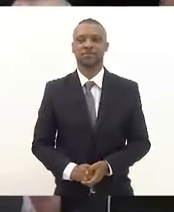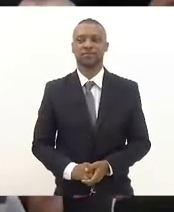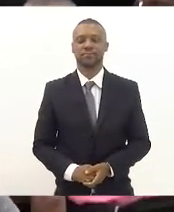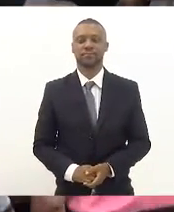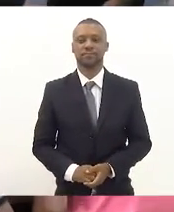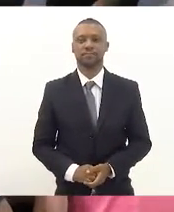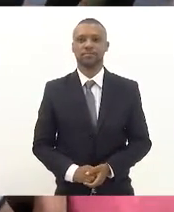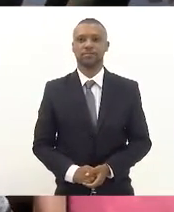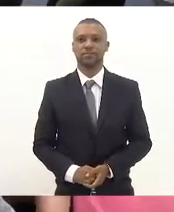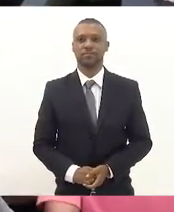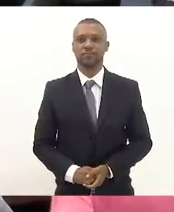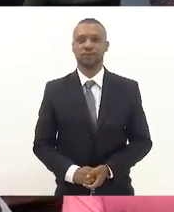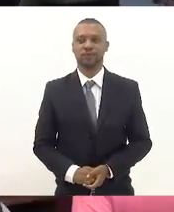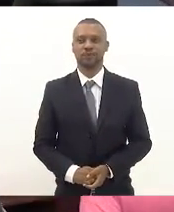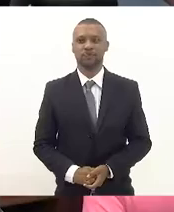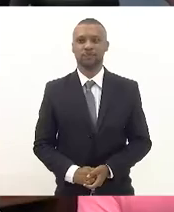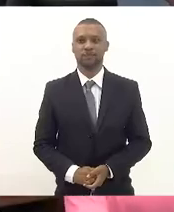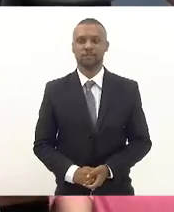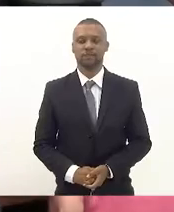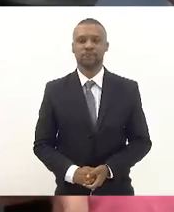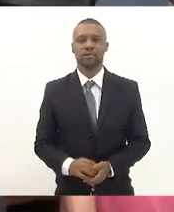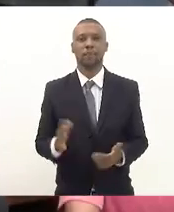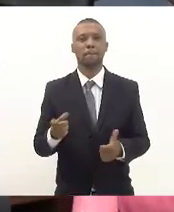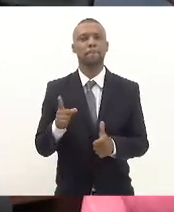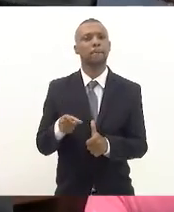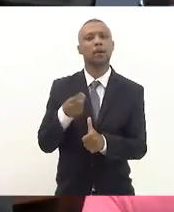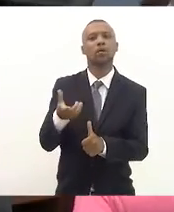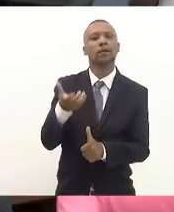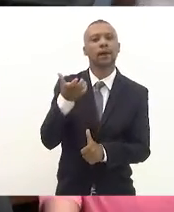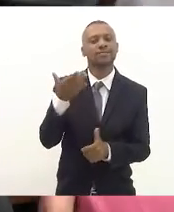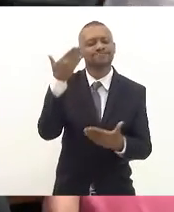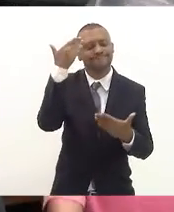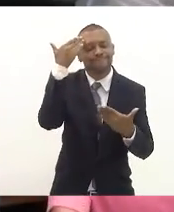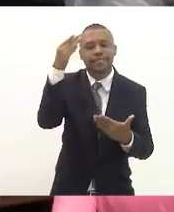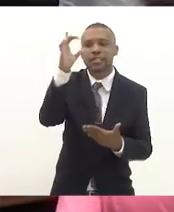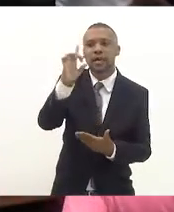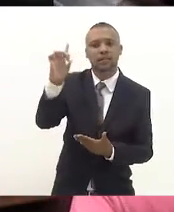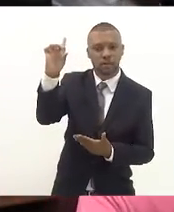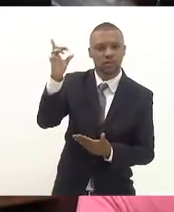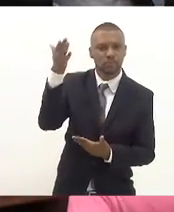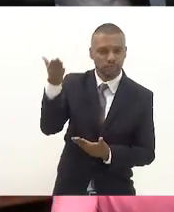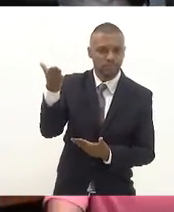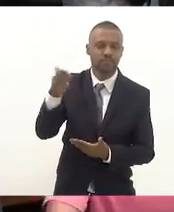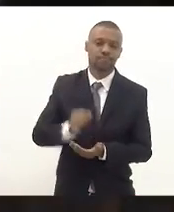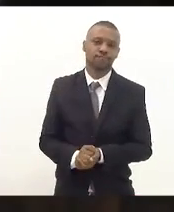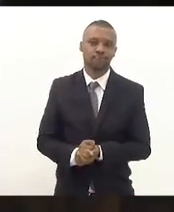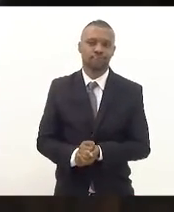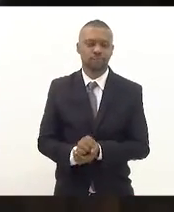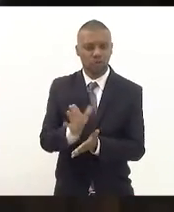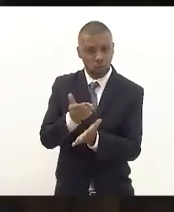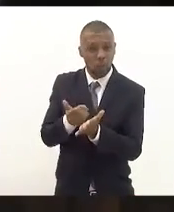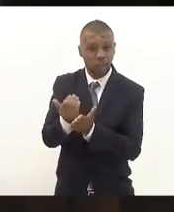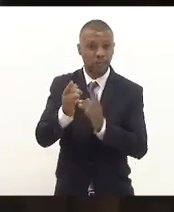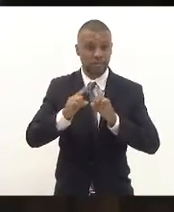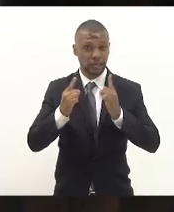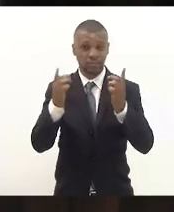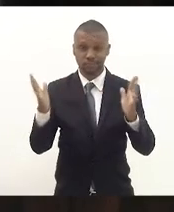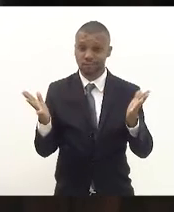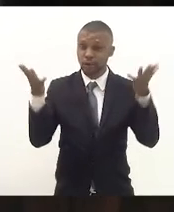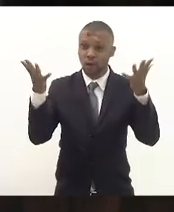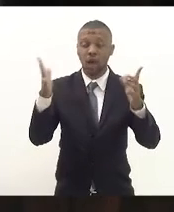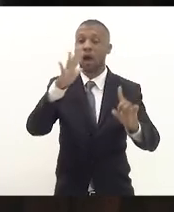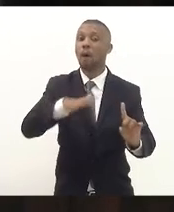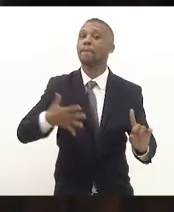eu quero primeiramente agradecer ao nosso Deus para essa sessão esta